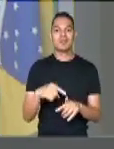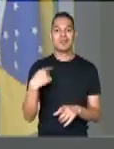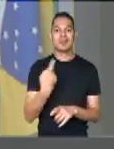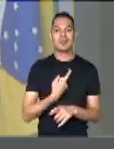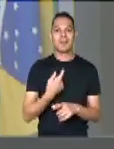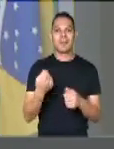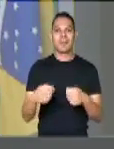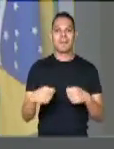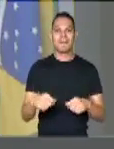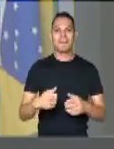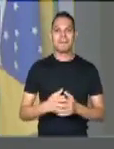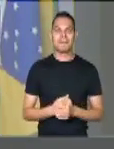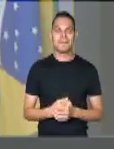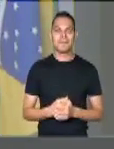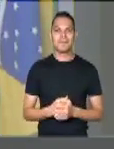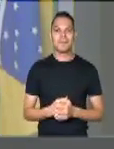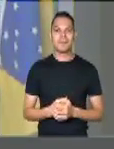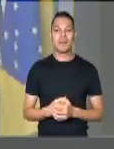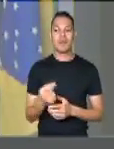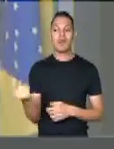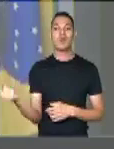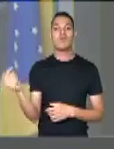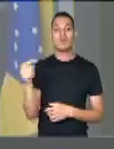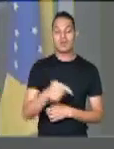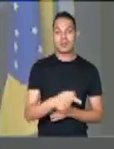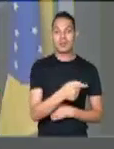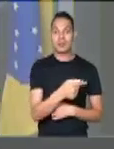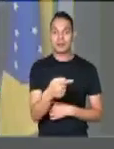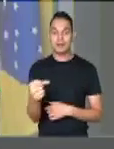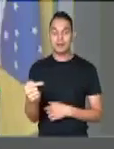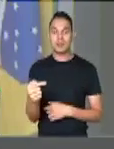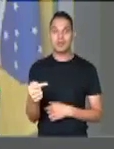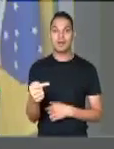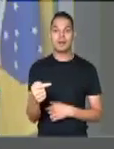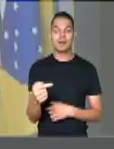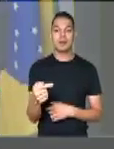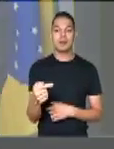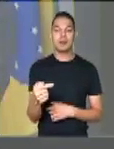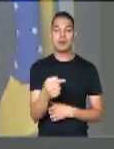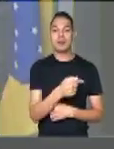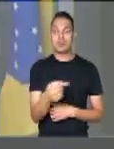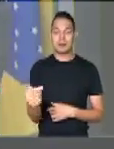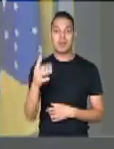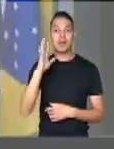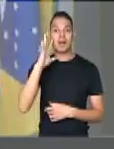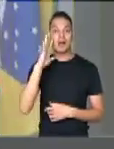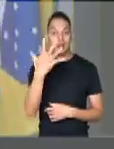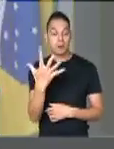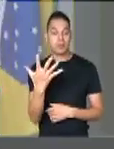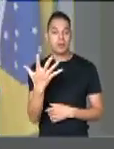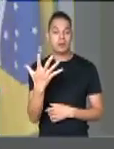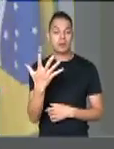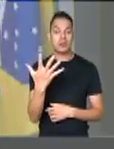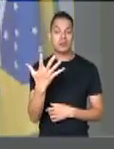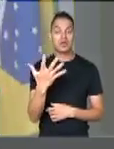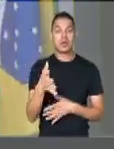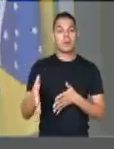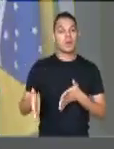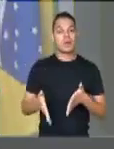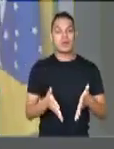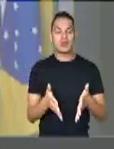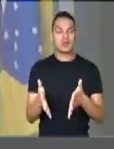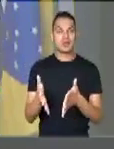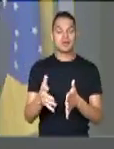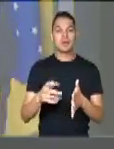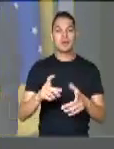precisamos disso. E eu vim aqui essa semana, que é uma semana decisiva, inclusive, para os caminhos